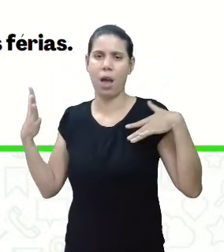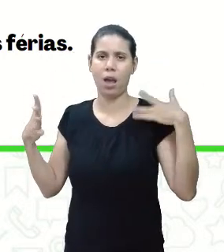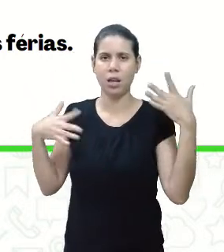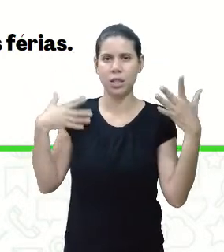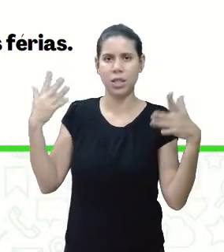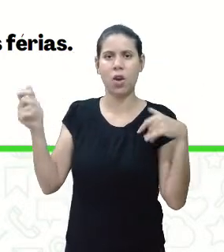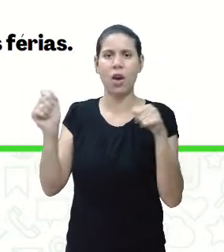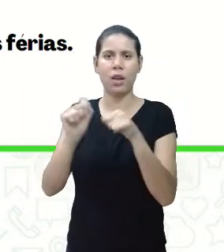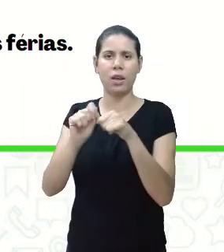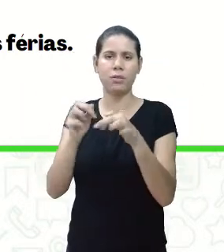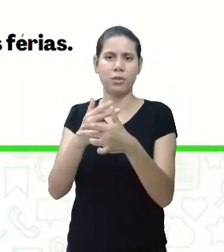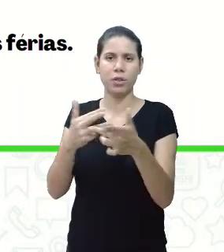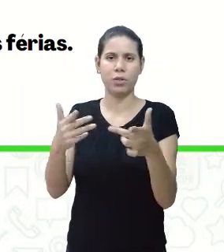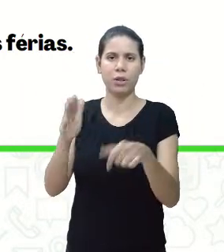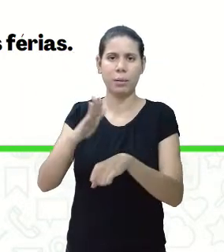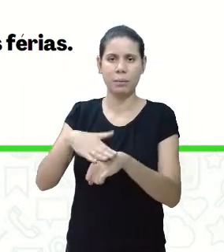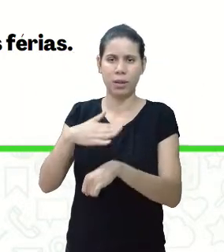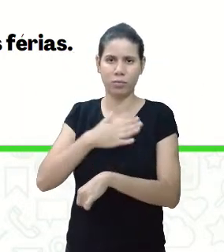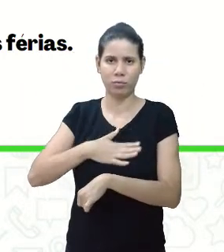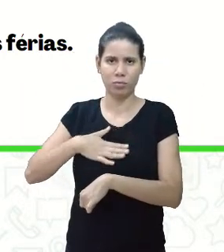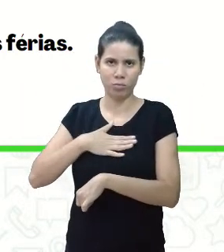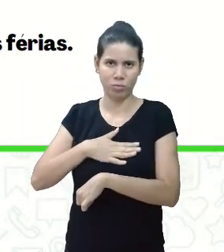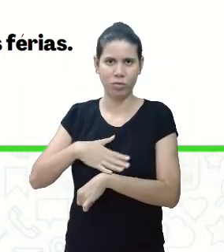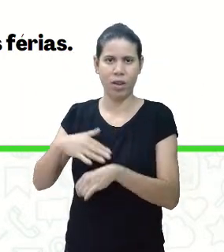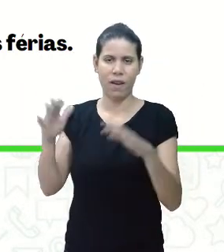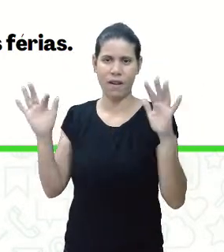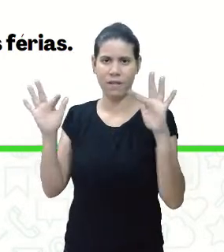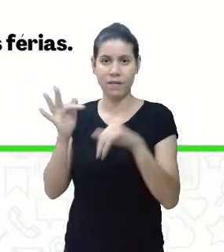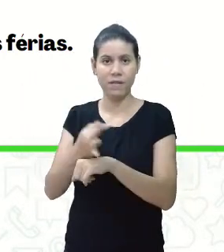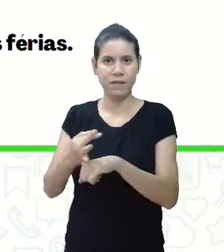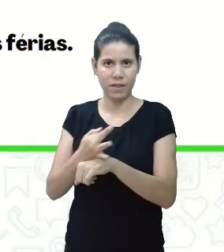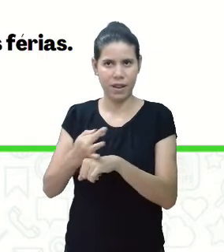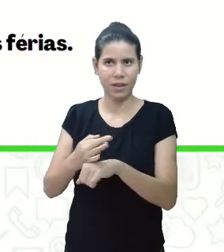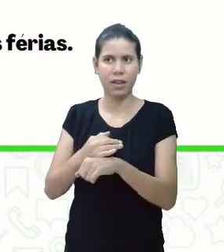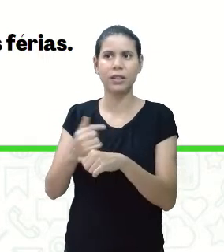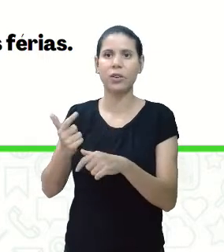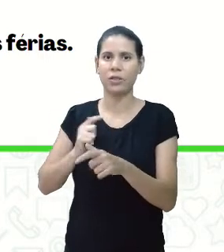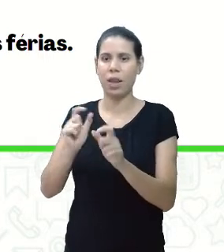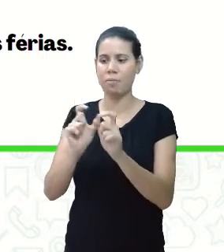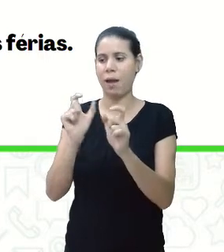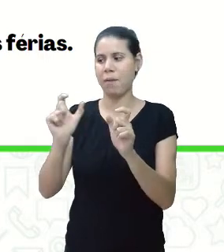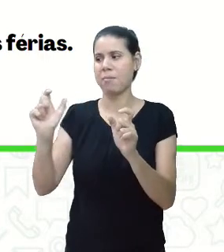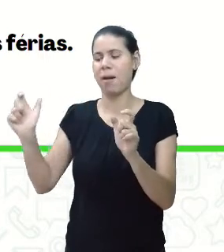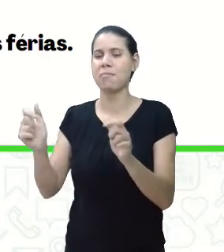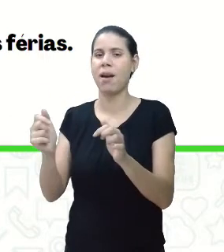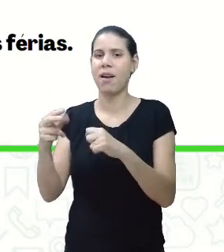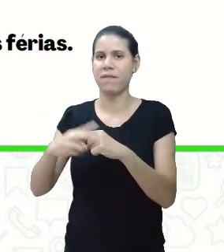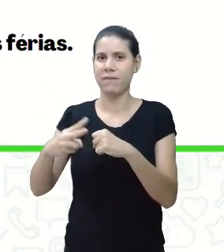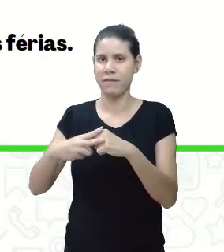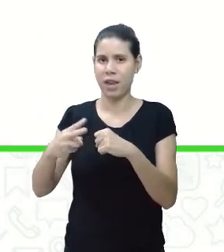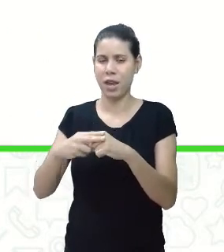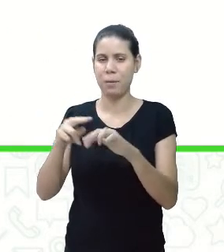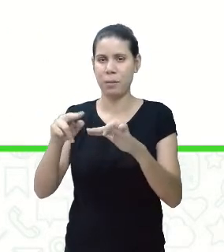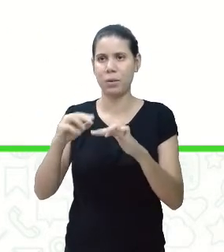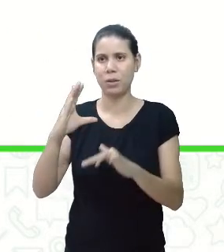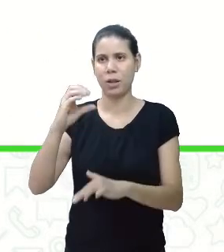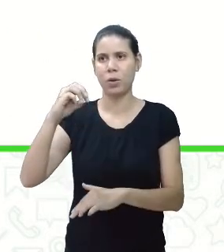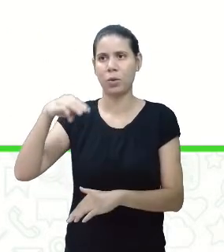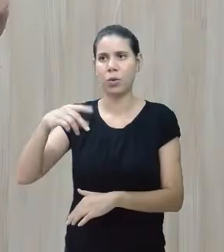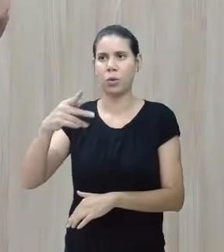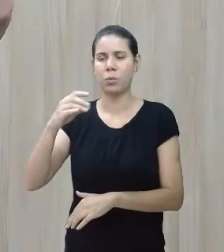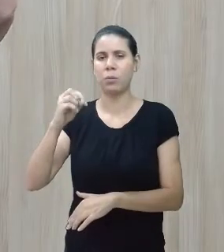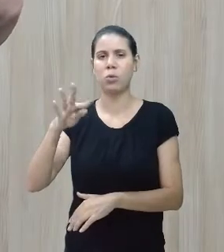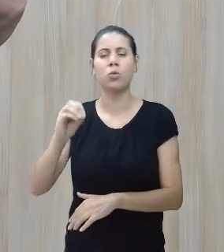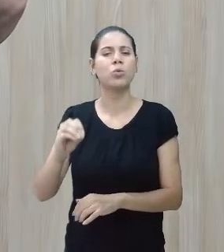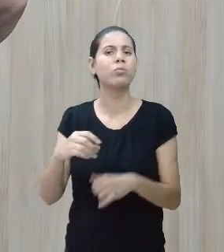que mais quis nas férias. Então, a gente aqui tem mais verbos. Também nós temos o período composto.